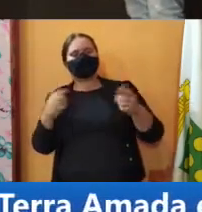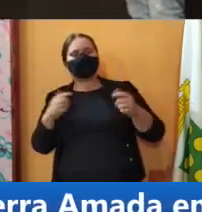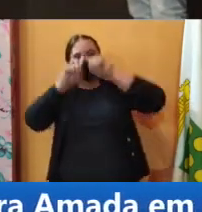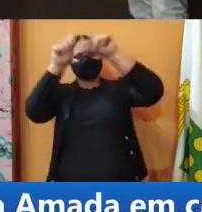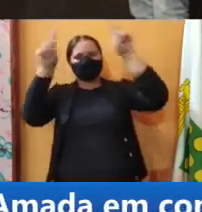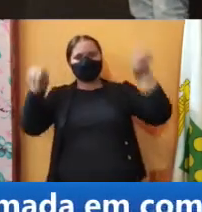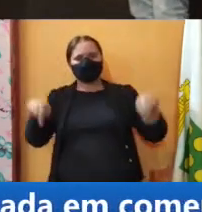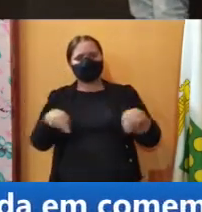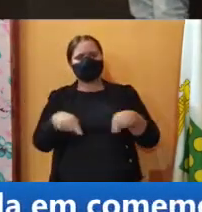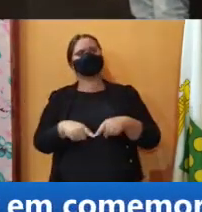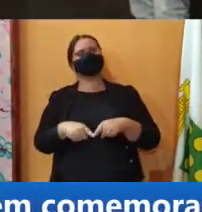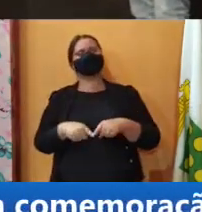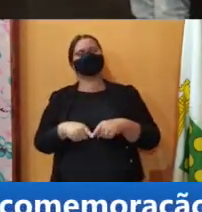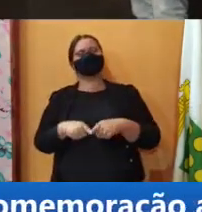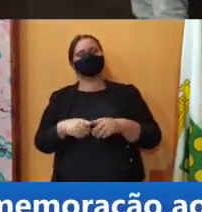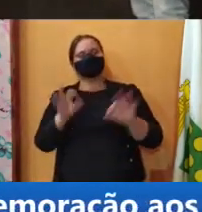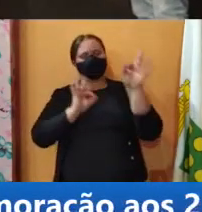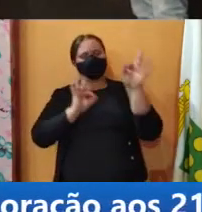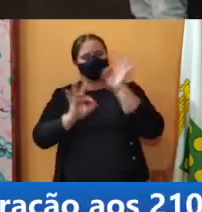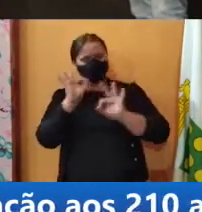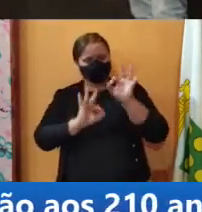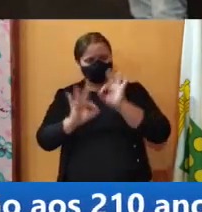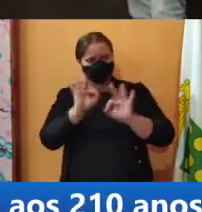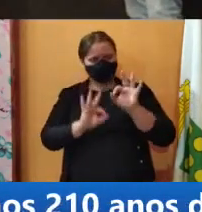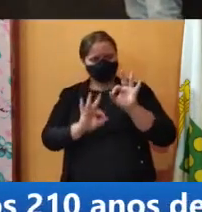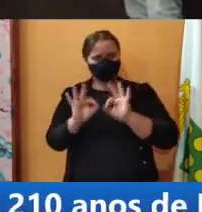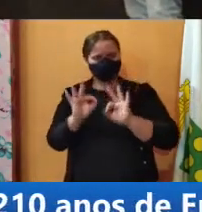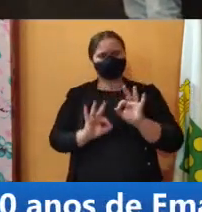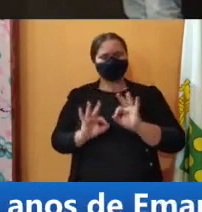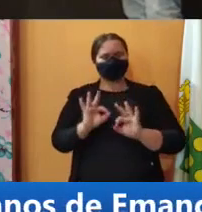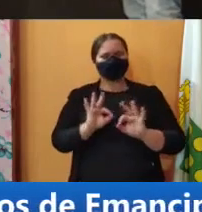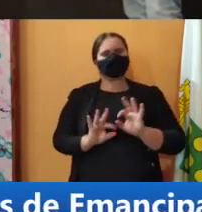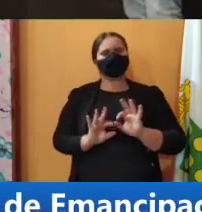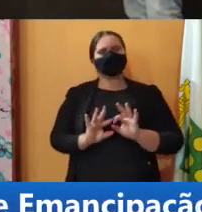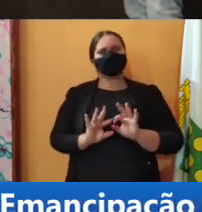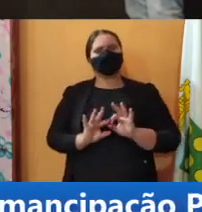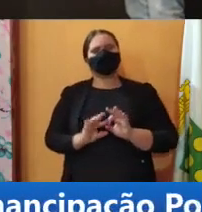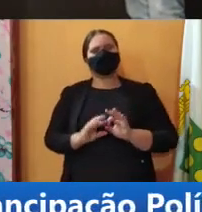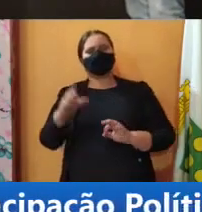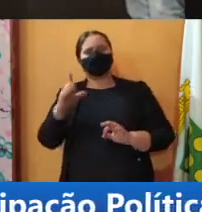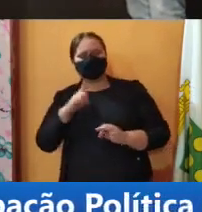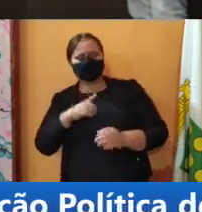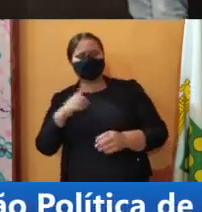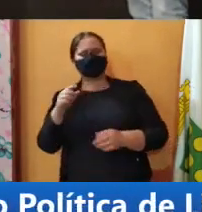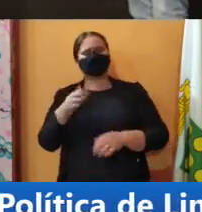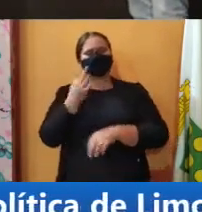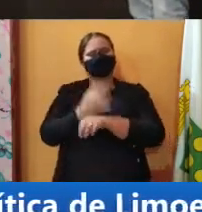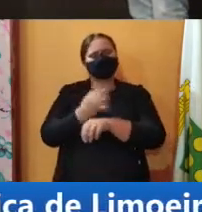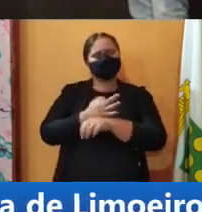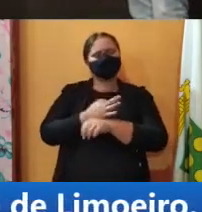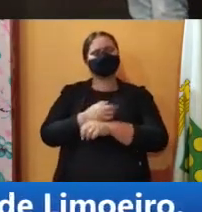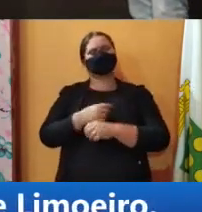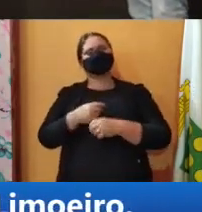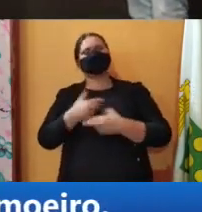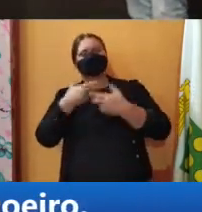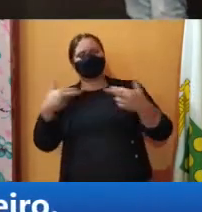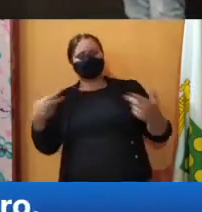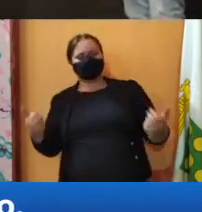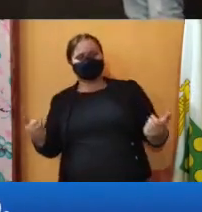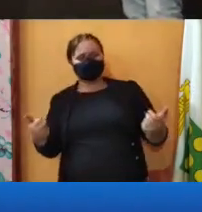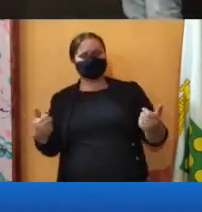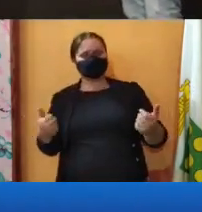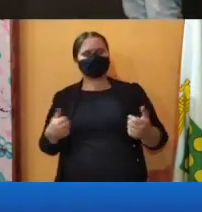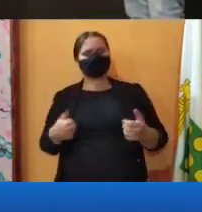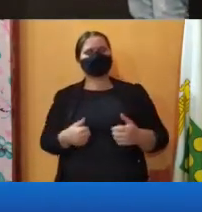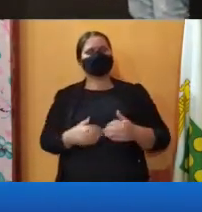cima, pronto, o projeto pronto não vai estar pronto, né? Porque ele vai estar sempre em construção, não é verdade? São